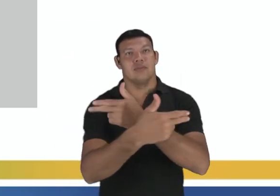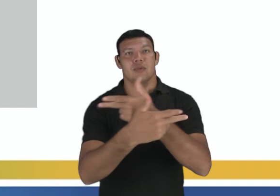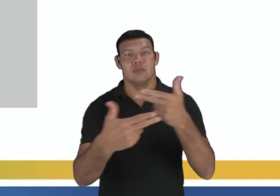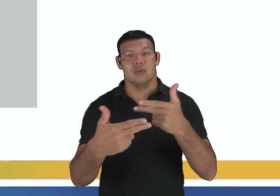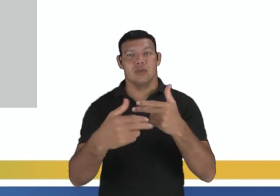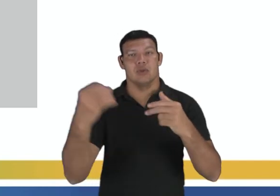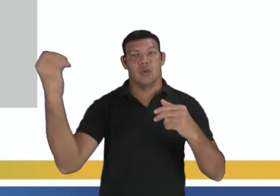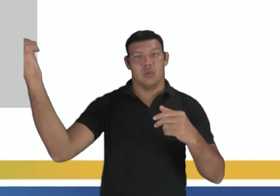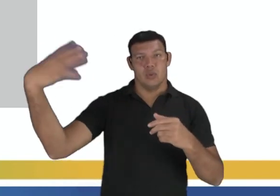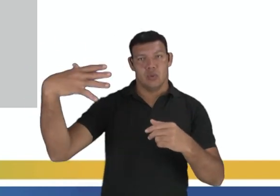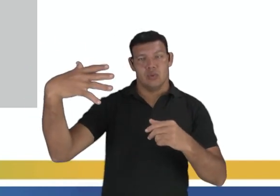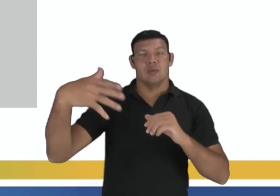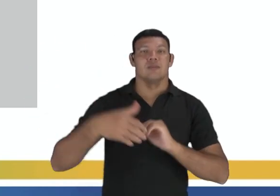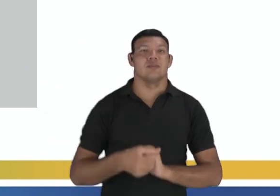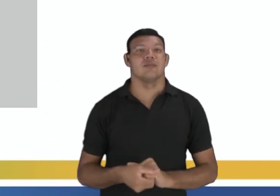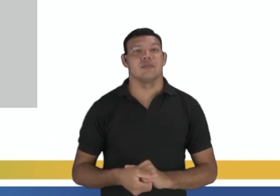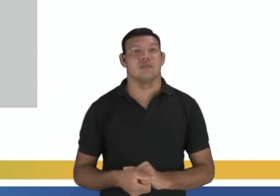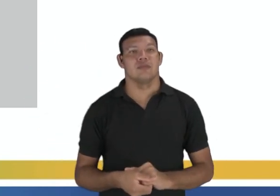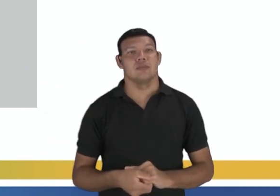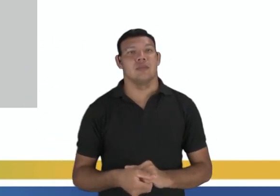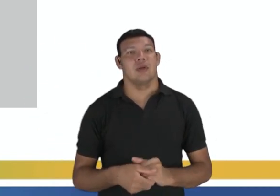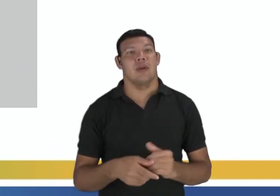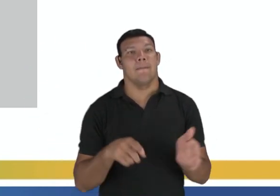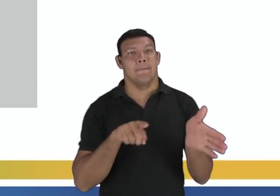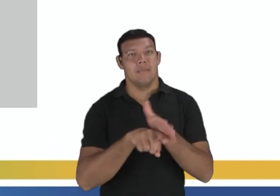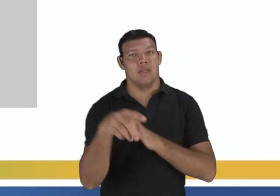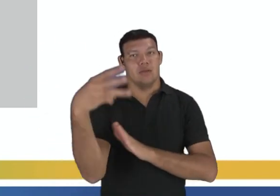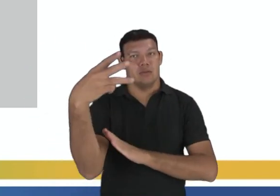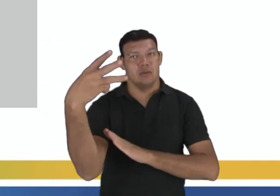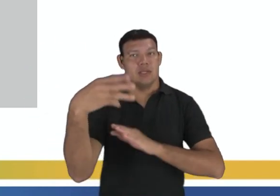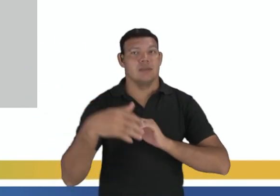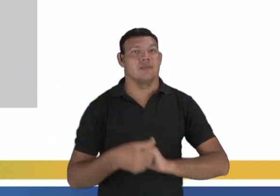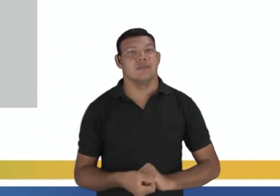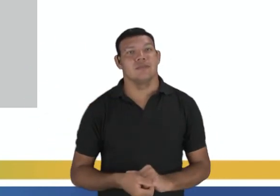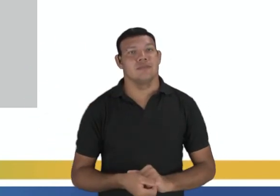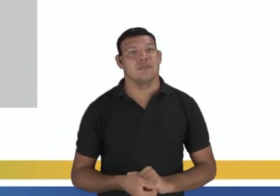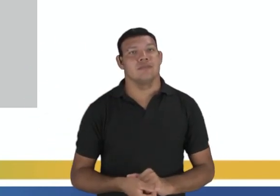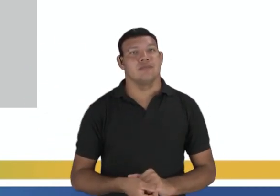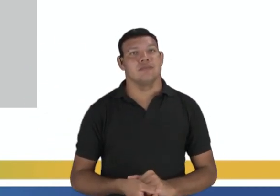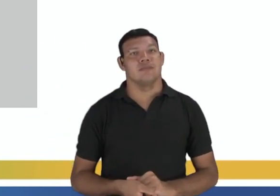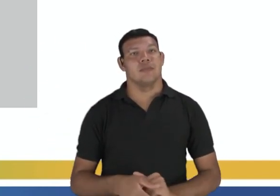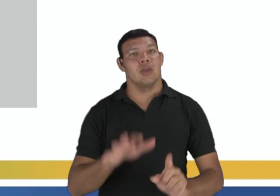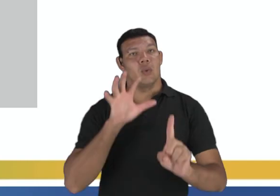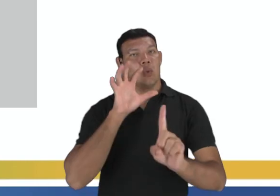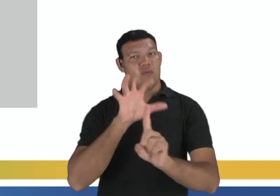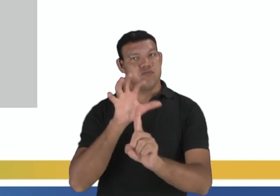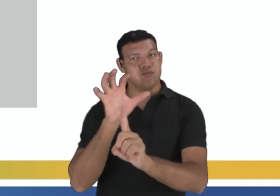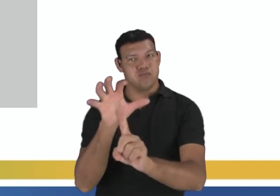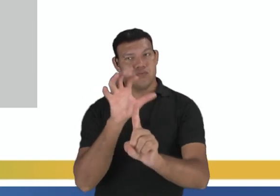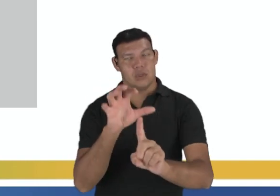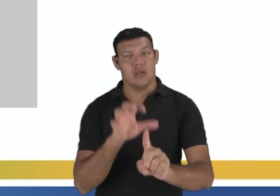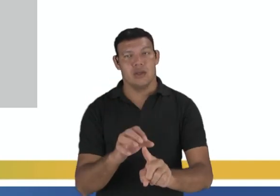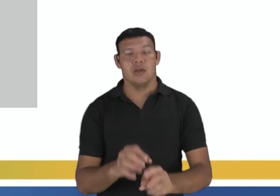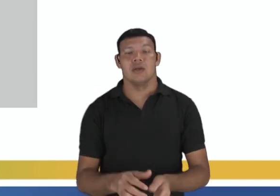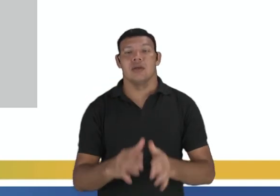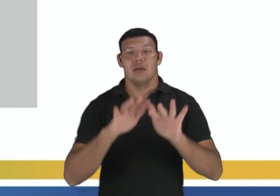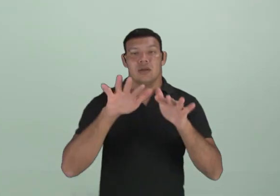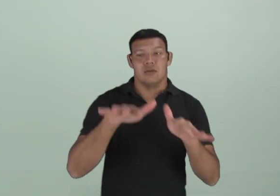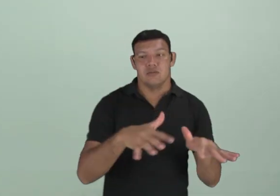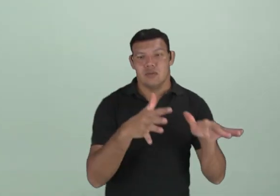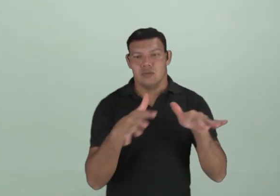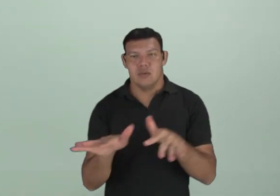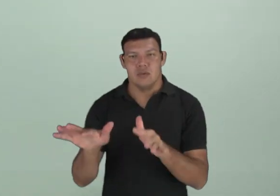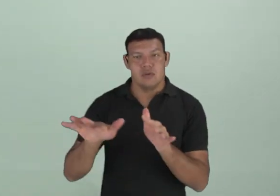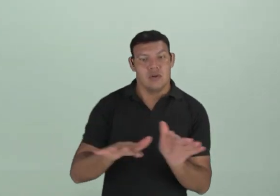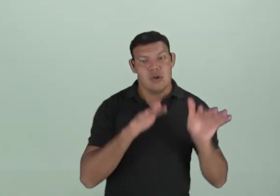objeto iluminado. Quais as influências da Lua no planeta Terra? Influência nas marés. Então, eu